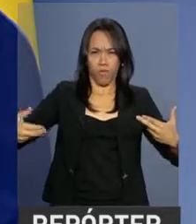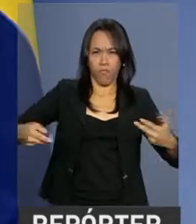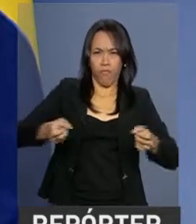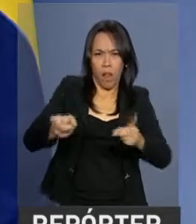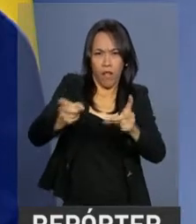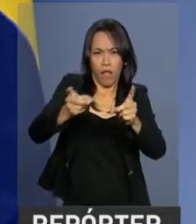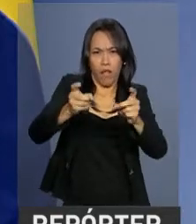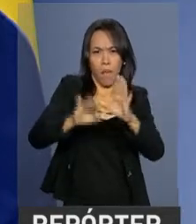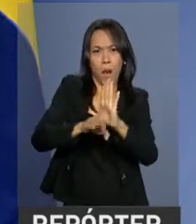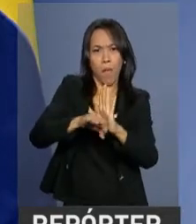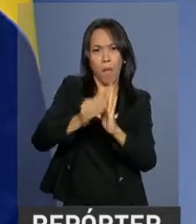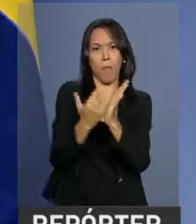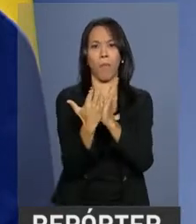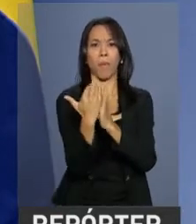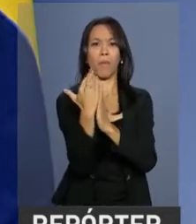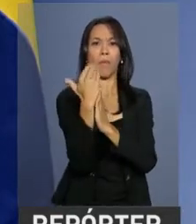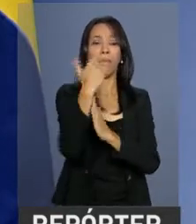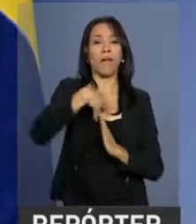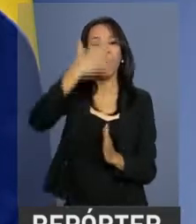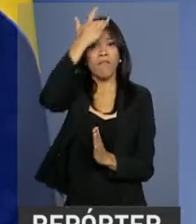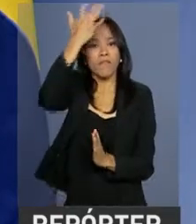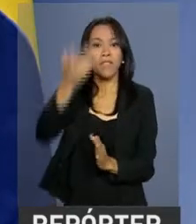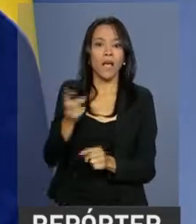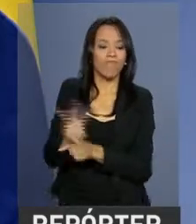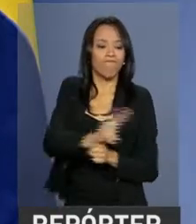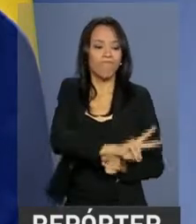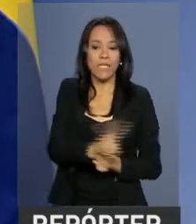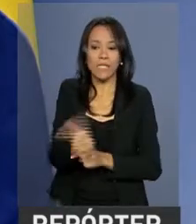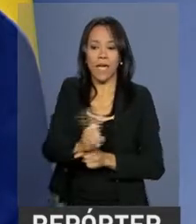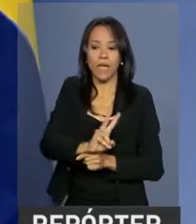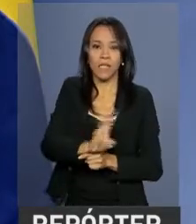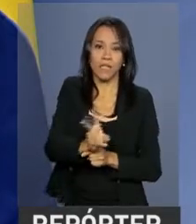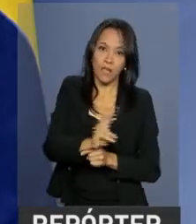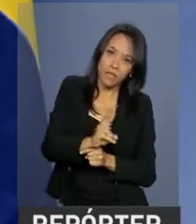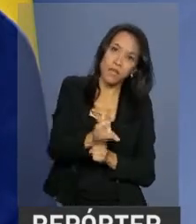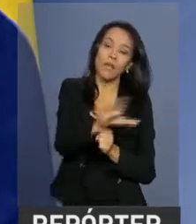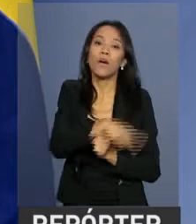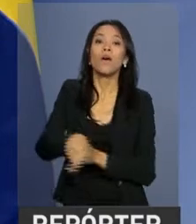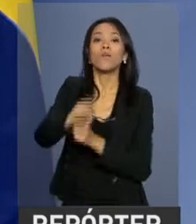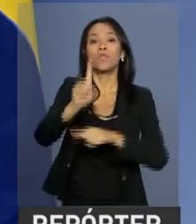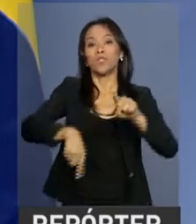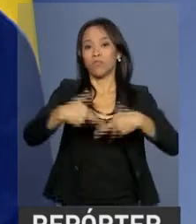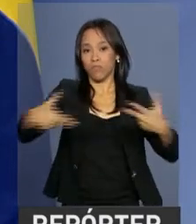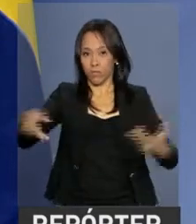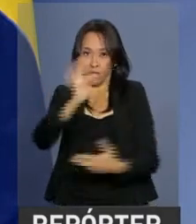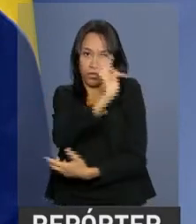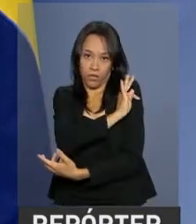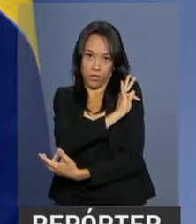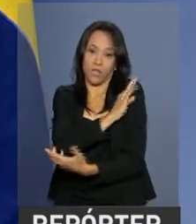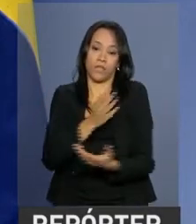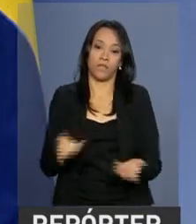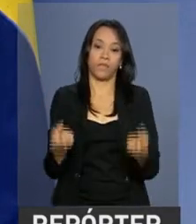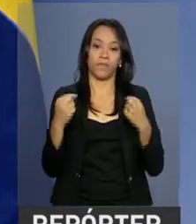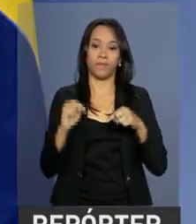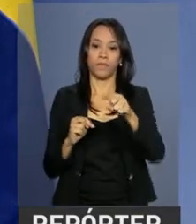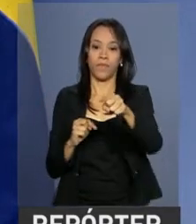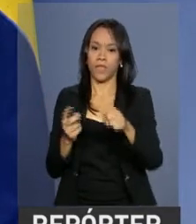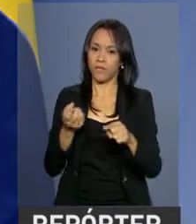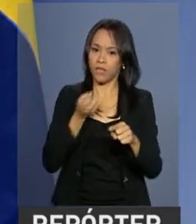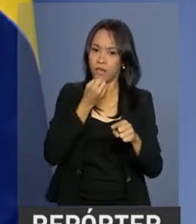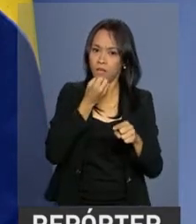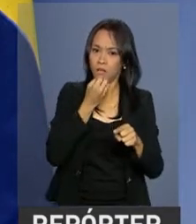discutida para facilitar a fiscalização sanitária e técnica de produtos isso dinamizar o nosso comércio